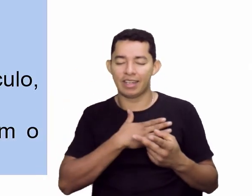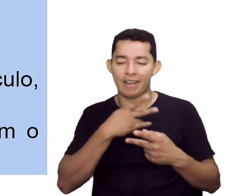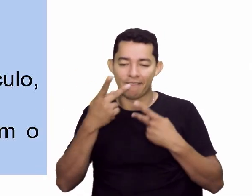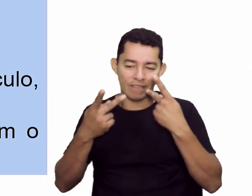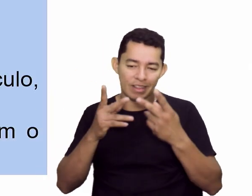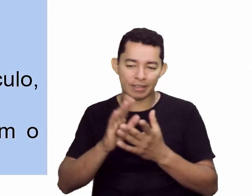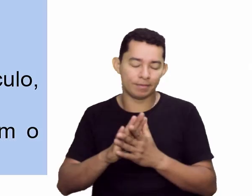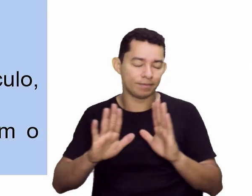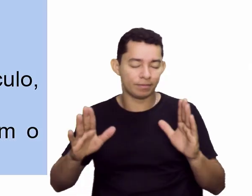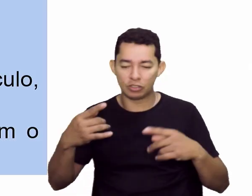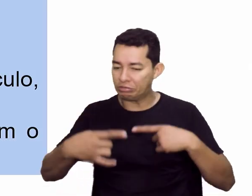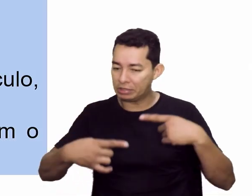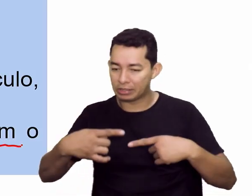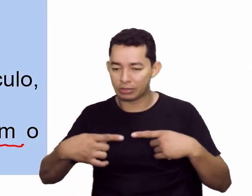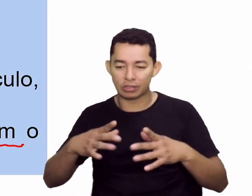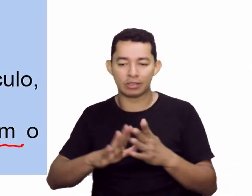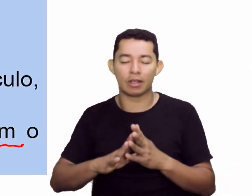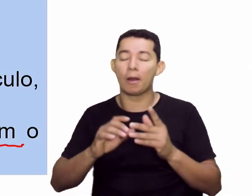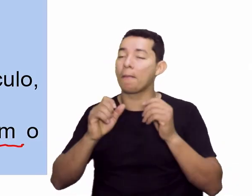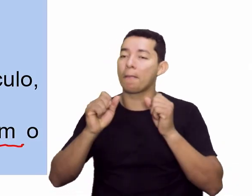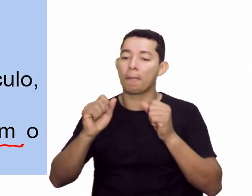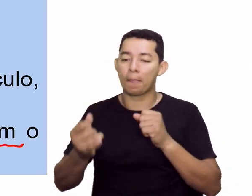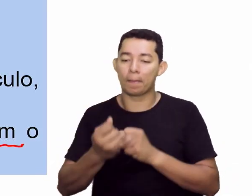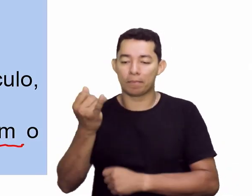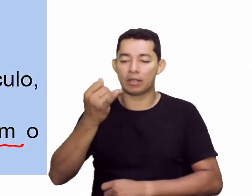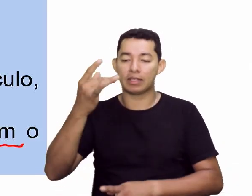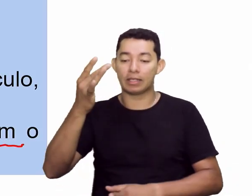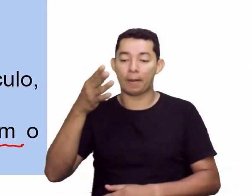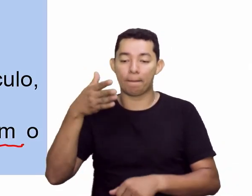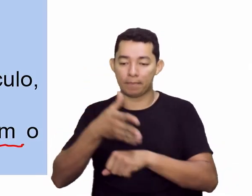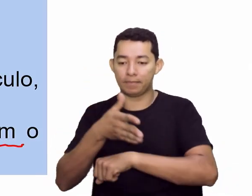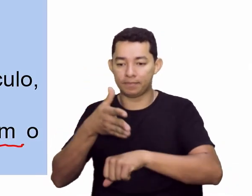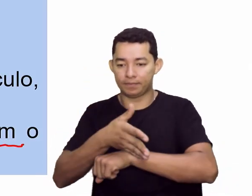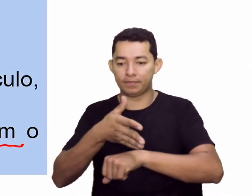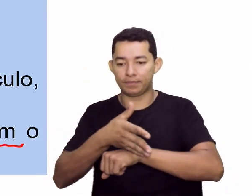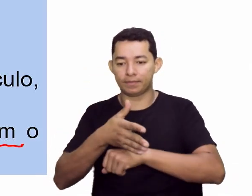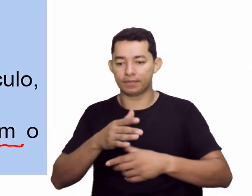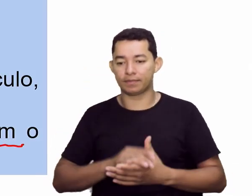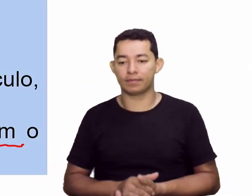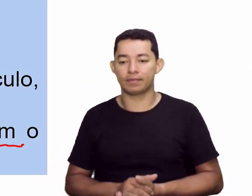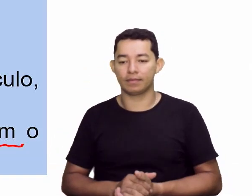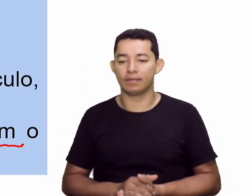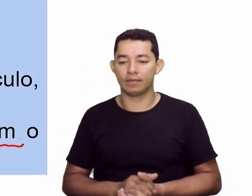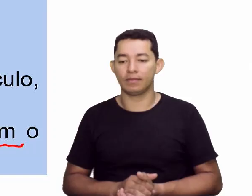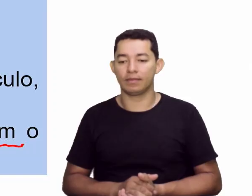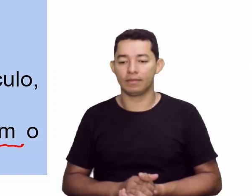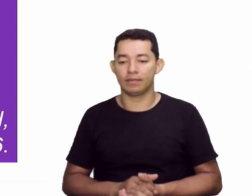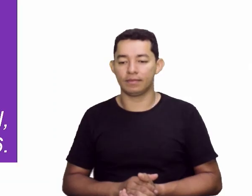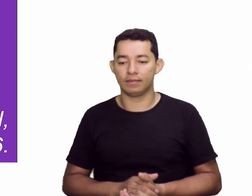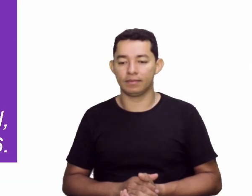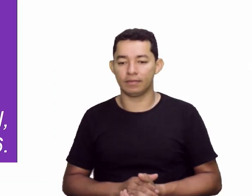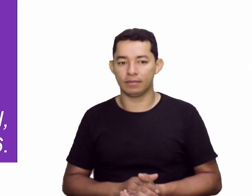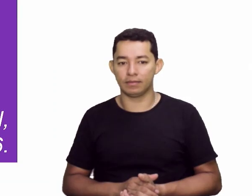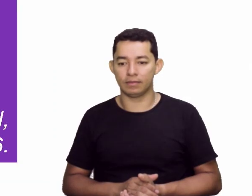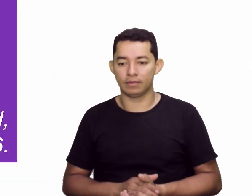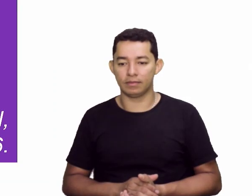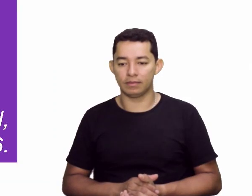O importante é participar, se envolver com o clima da encenação apresentada,